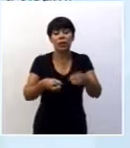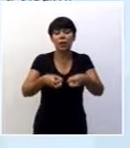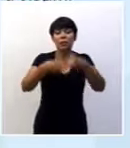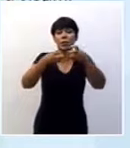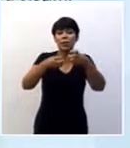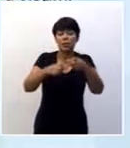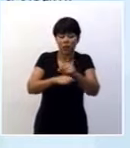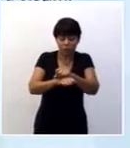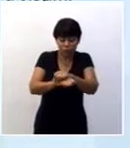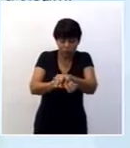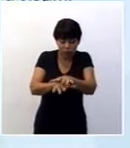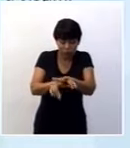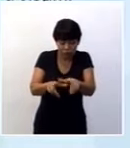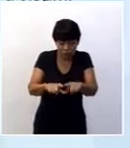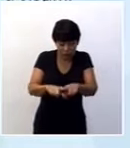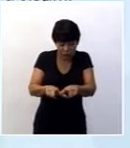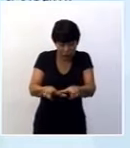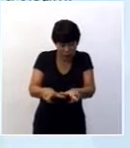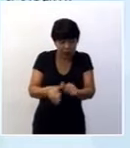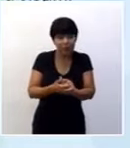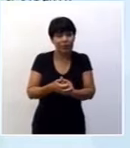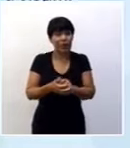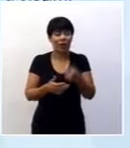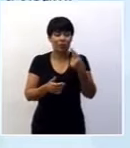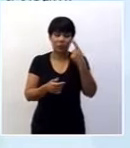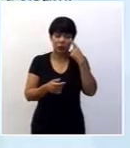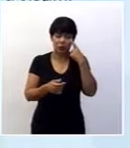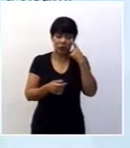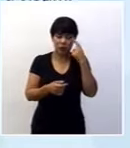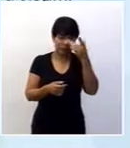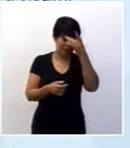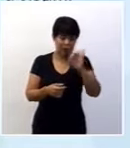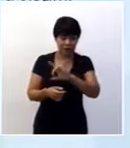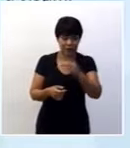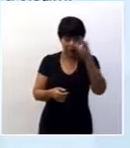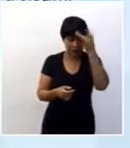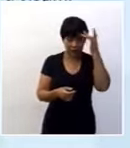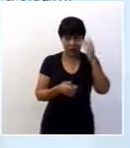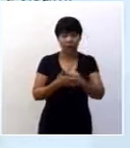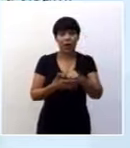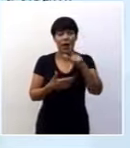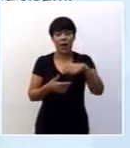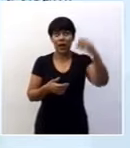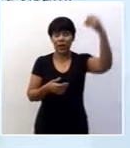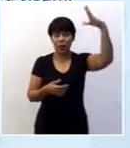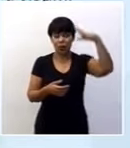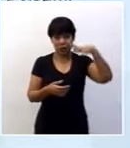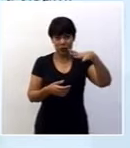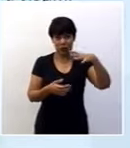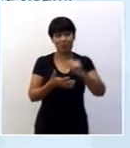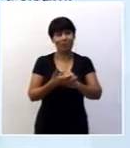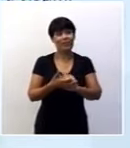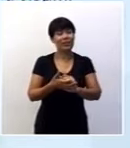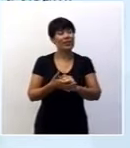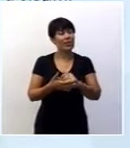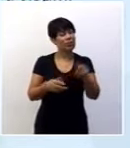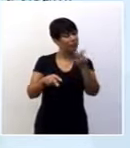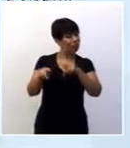né? A nossa resolução espectral, o olho humano, a resolução espectral do olho humano é a luz visível, tá?